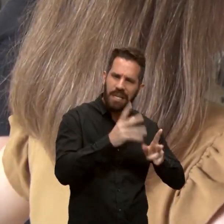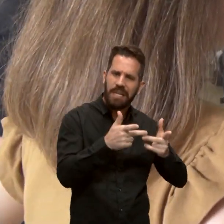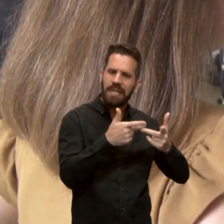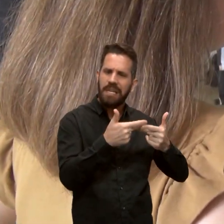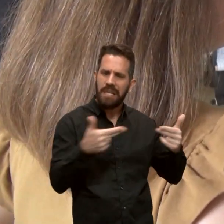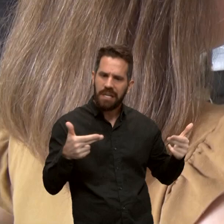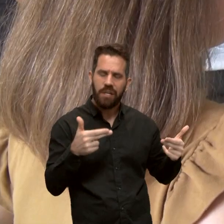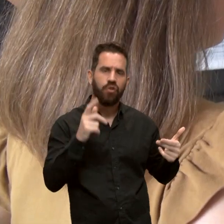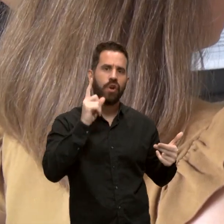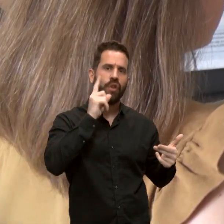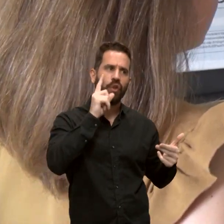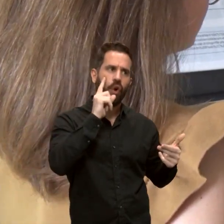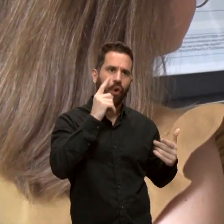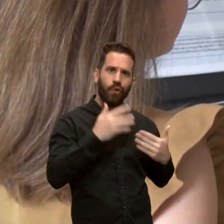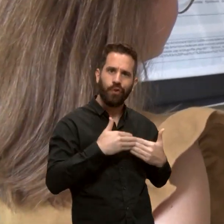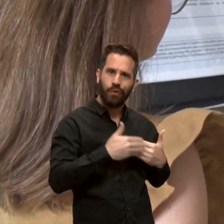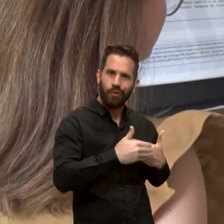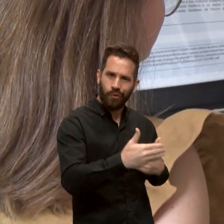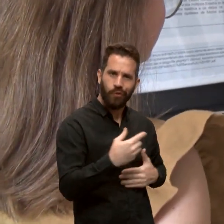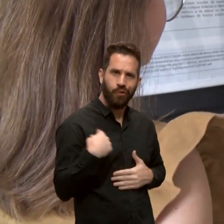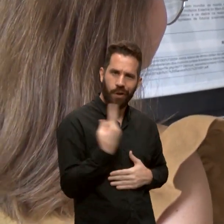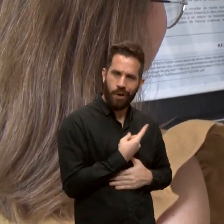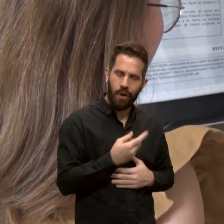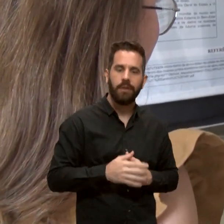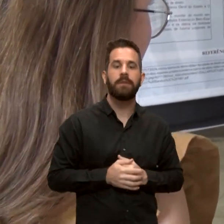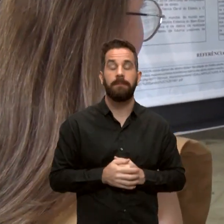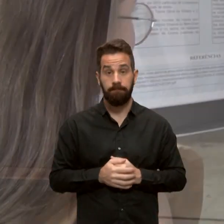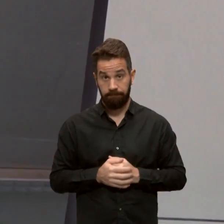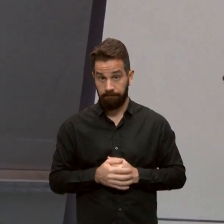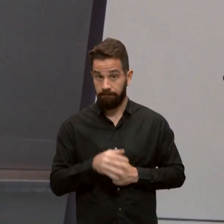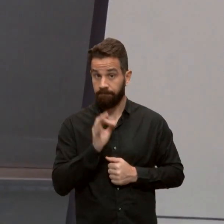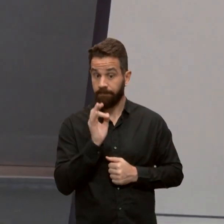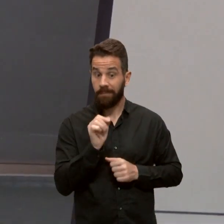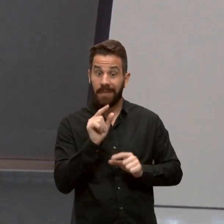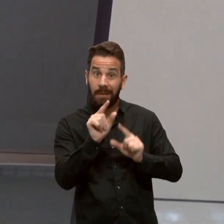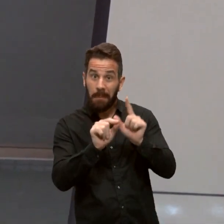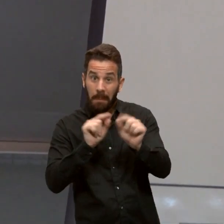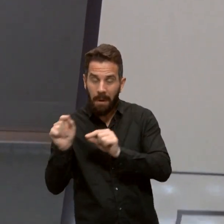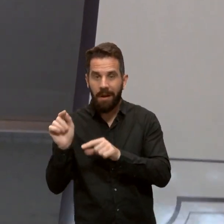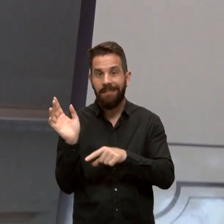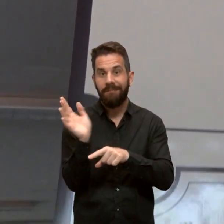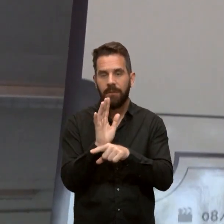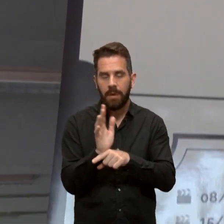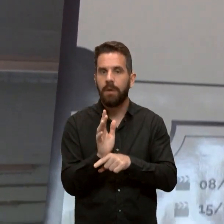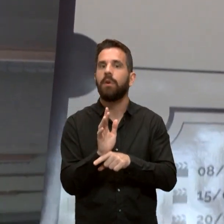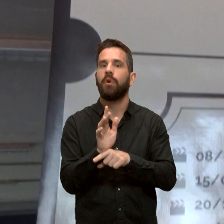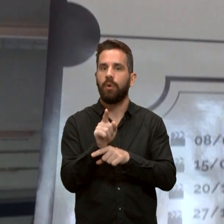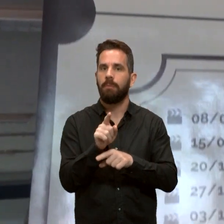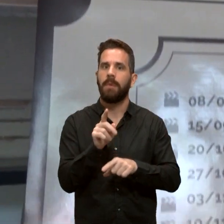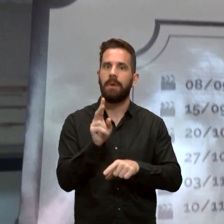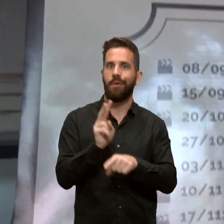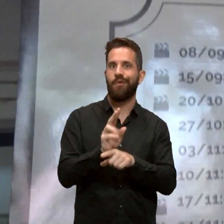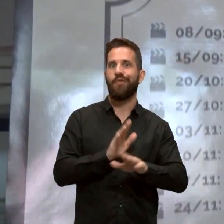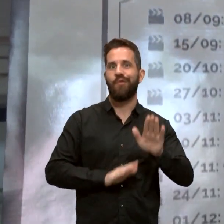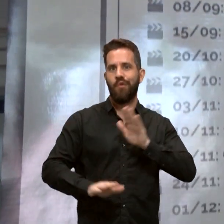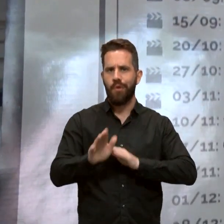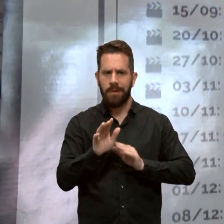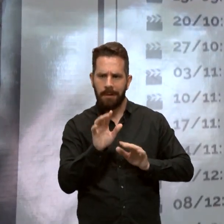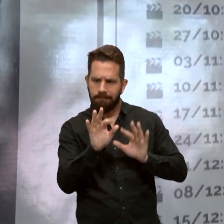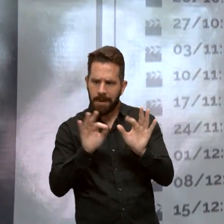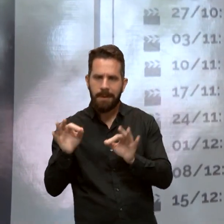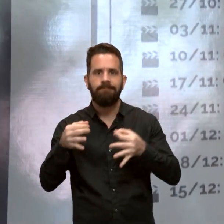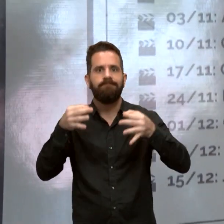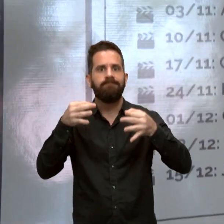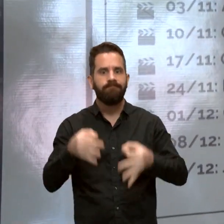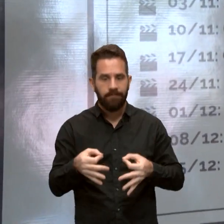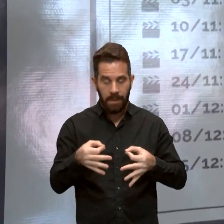Pedro explica que os filmes são escolhidos com bastante cautela, exibidos toda quinta-feira ao 12h37.